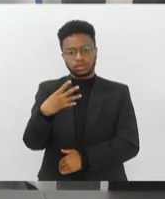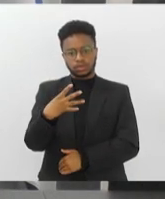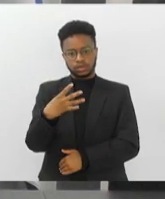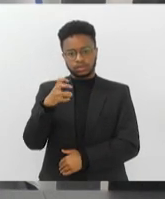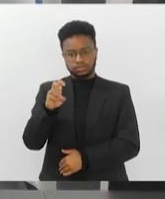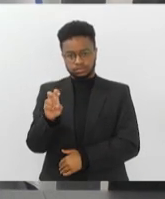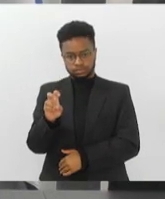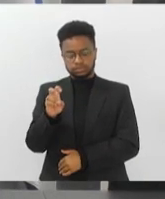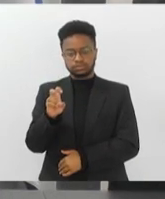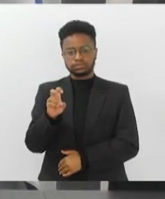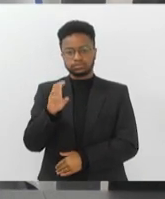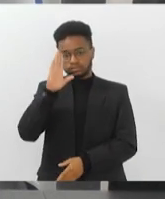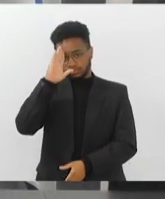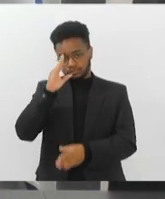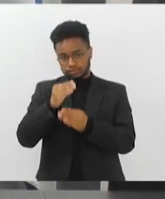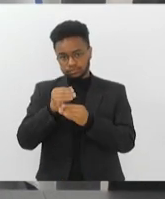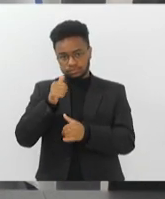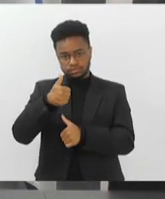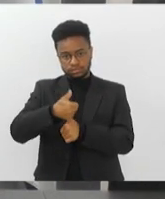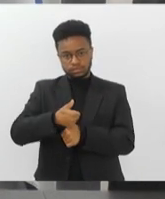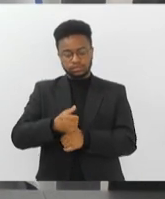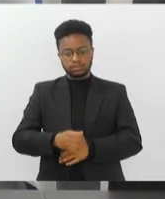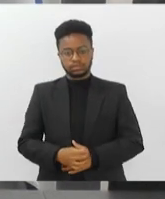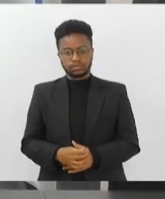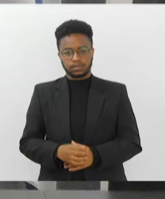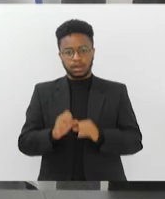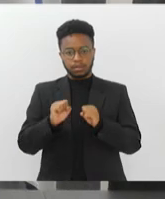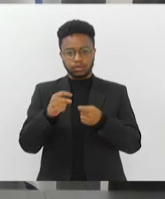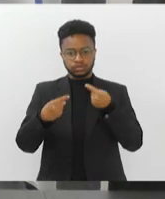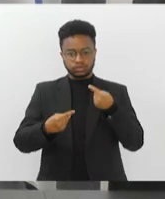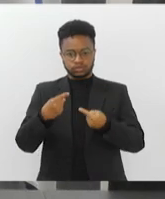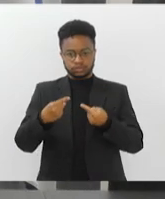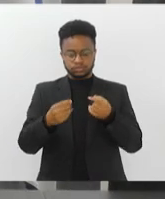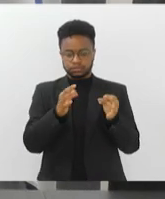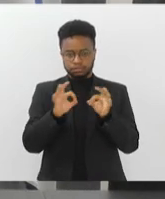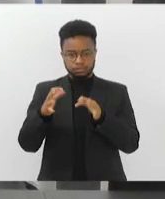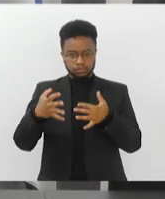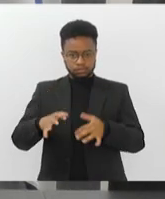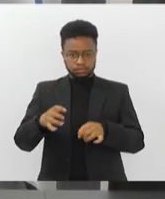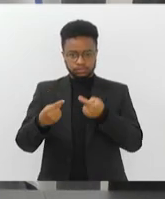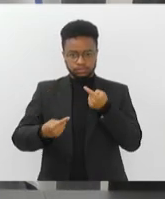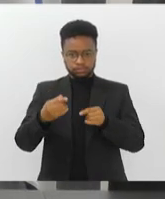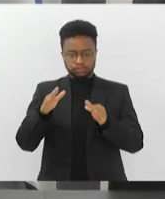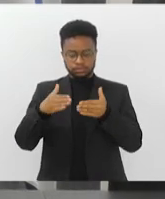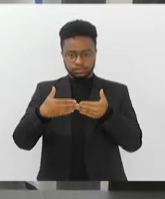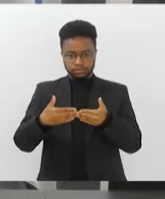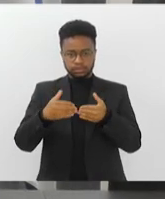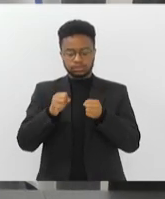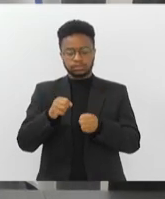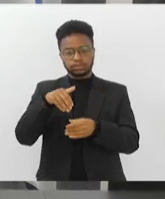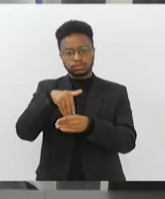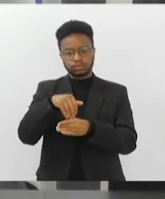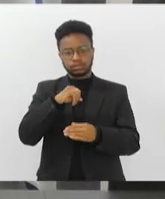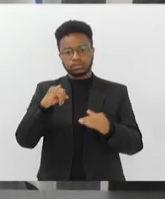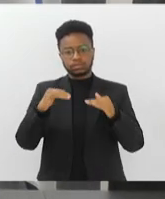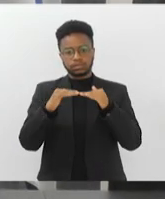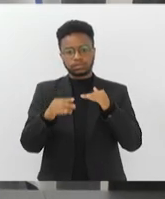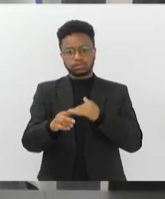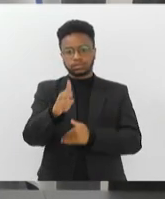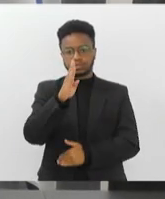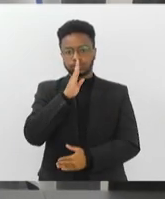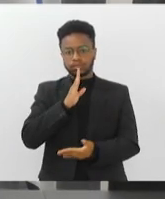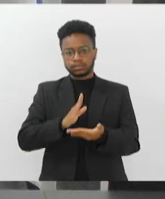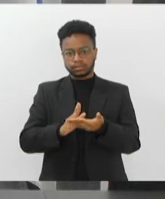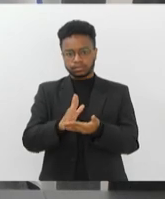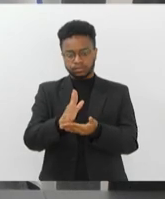e 5, concluindo por substitutivo. Em discussão. Não havendo quem queira discutir, encerrada a discussão, em votação, os senhores que aprovam permaneçam